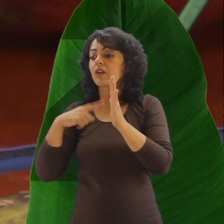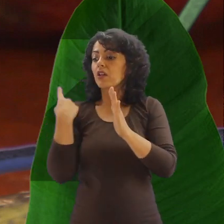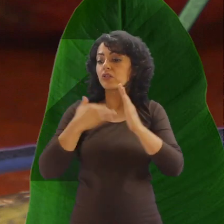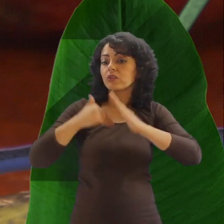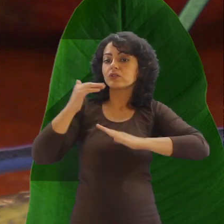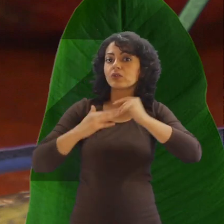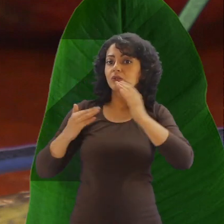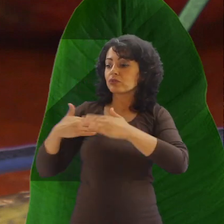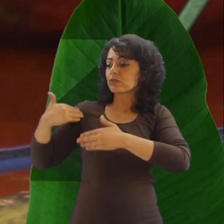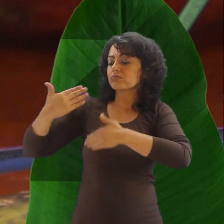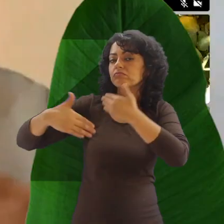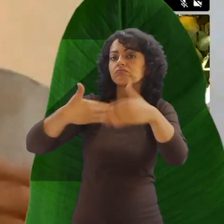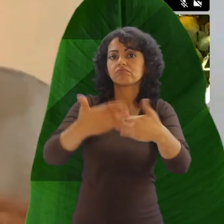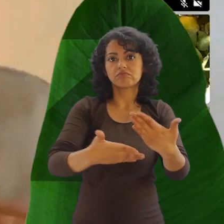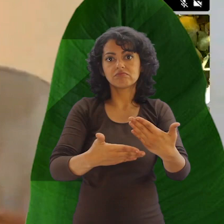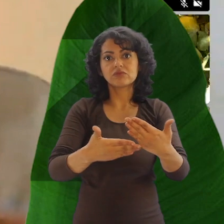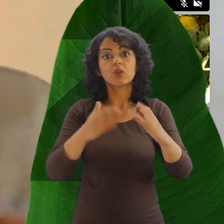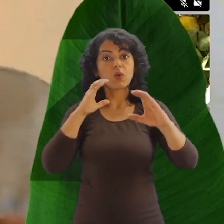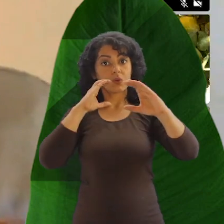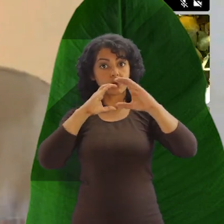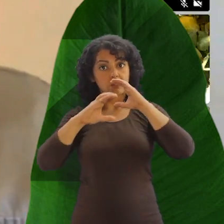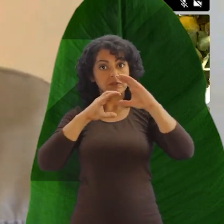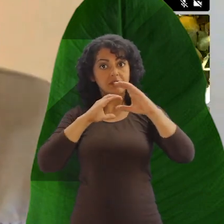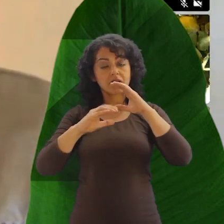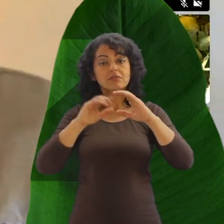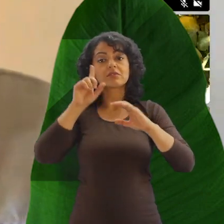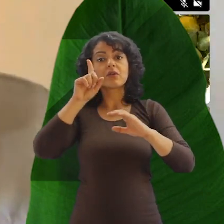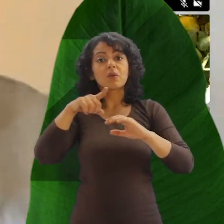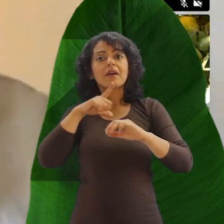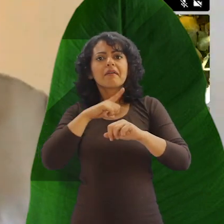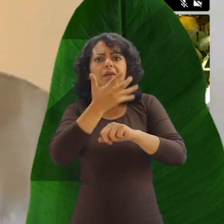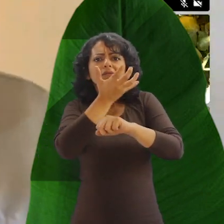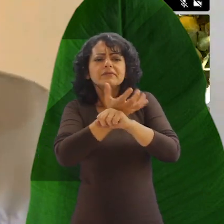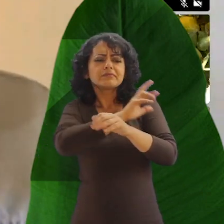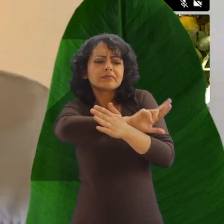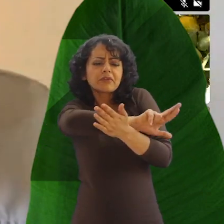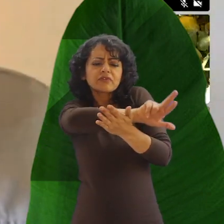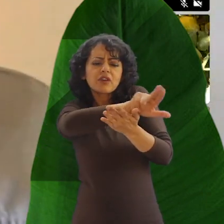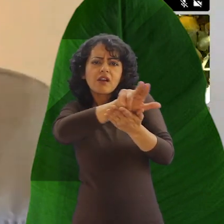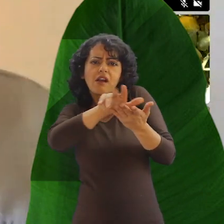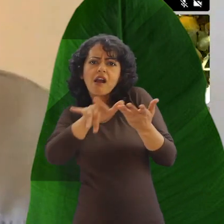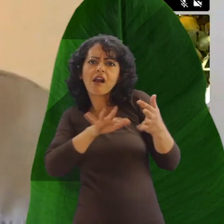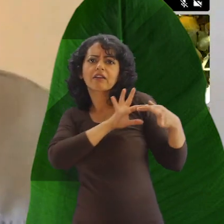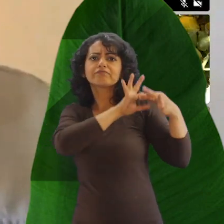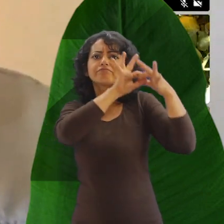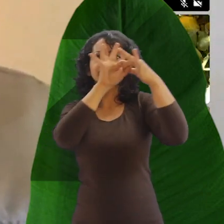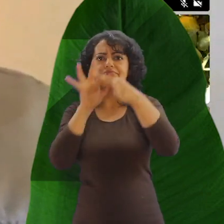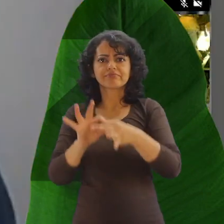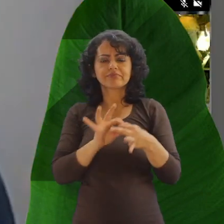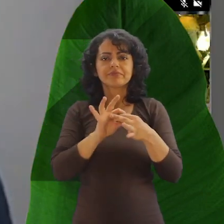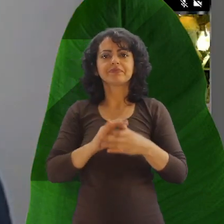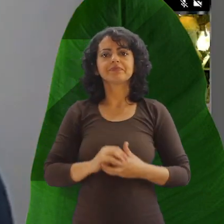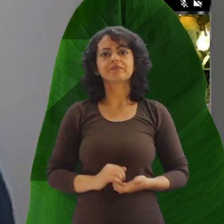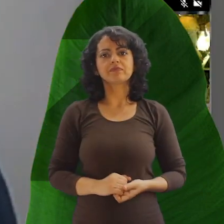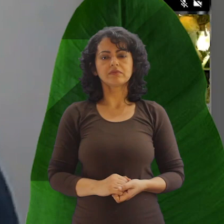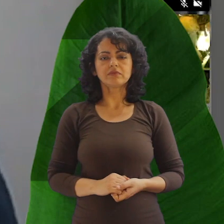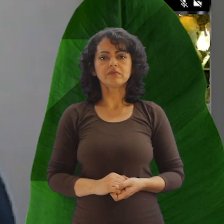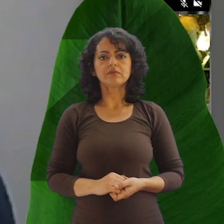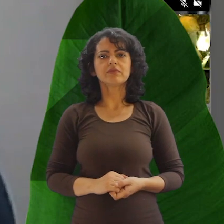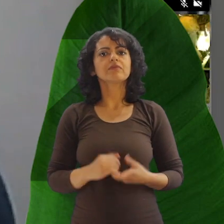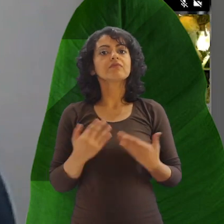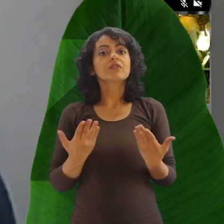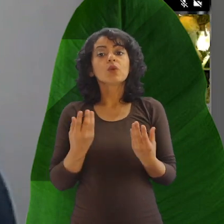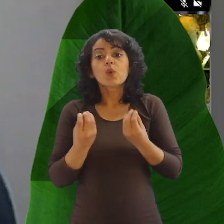construímos ao longo da vida. A comunicação como campo transdisciplinar que atravessa todos. Como que a gente